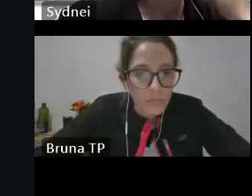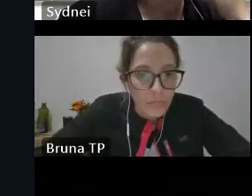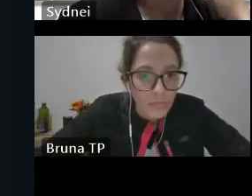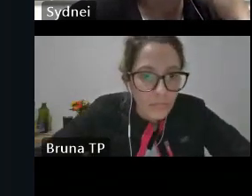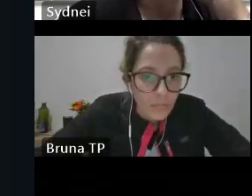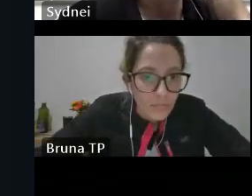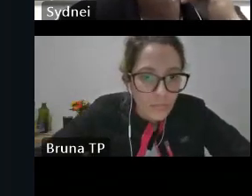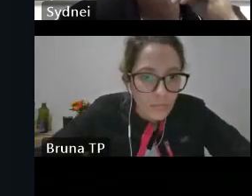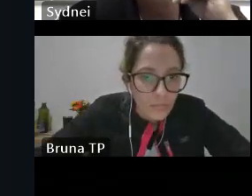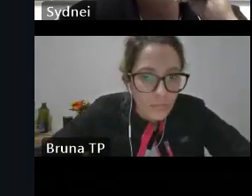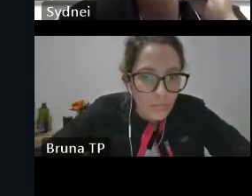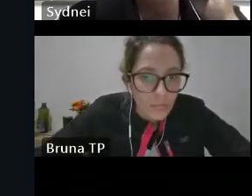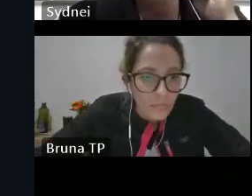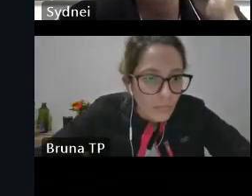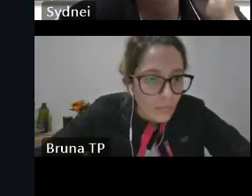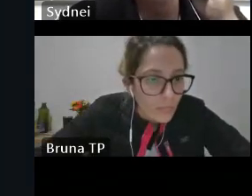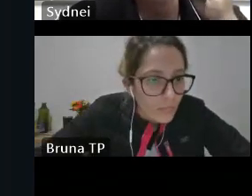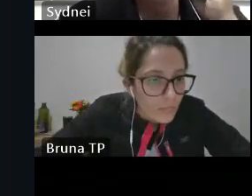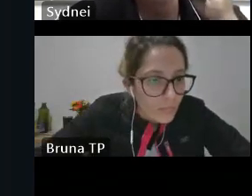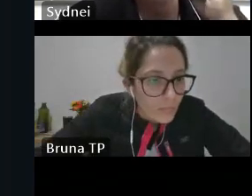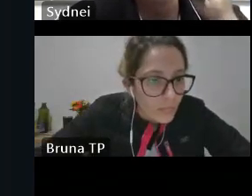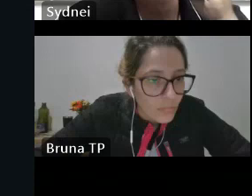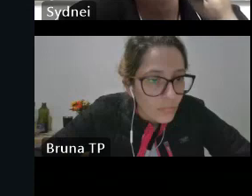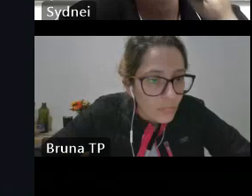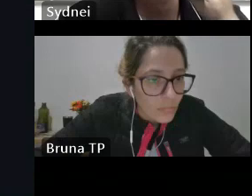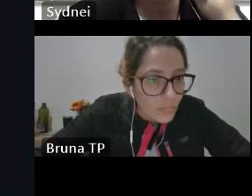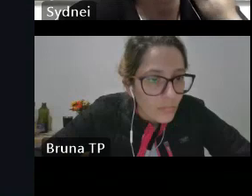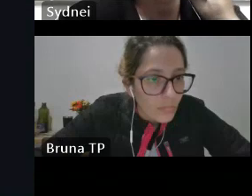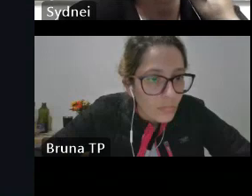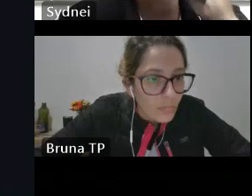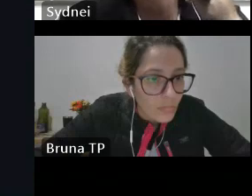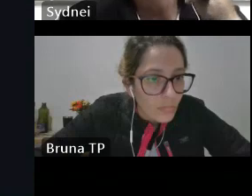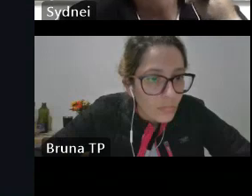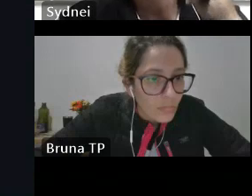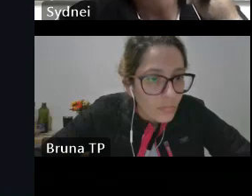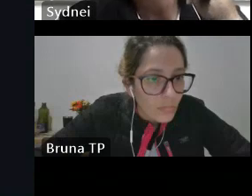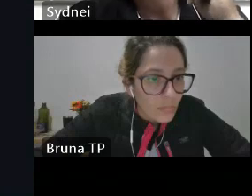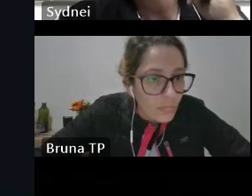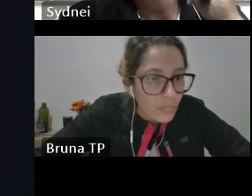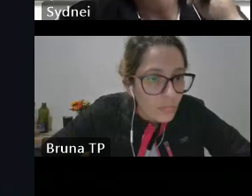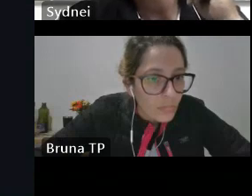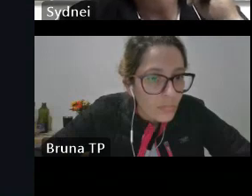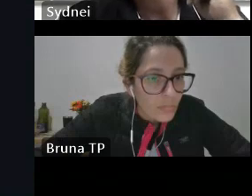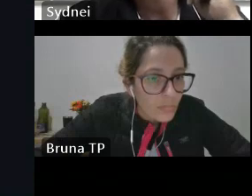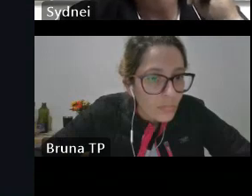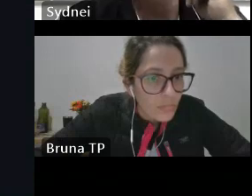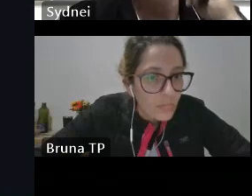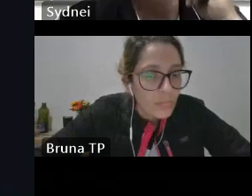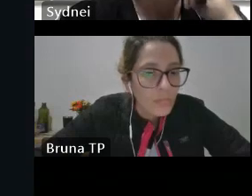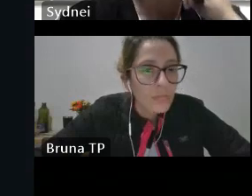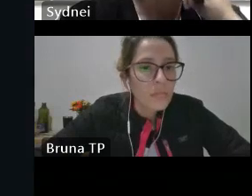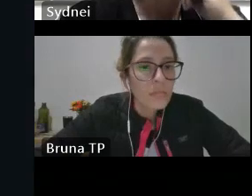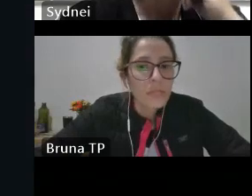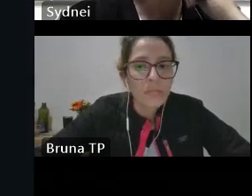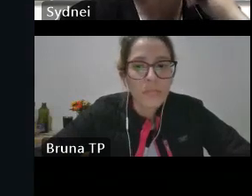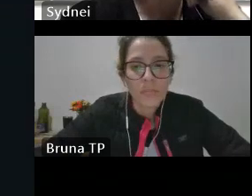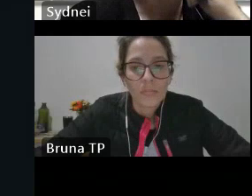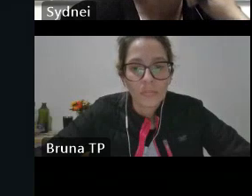a minha unha, mesmo esmalte. Essas 3 fotos foram em uma mesma casa que eu e a Kai